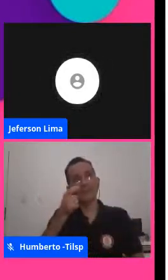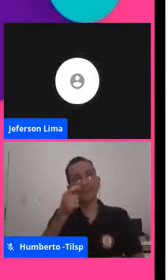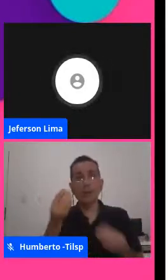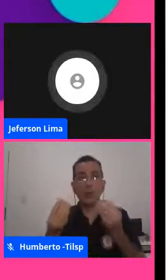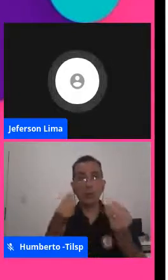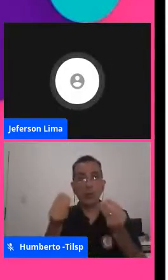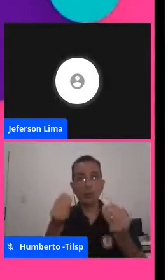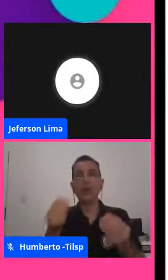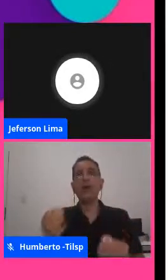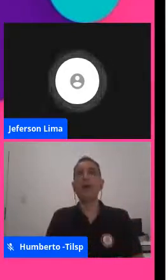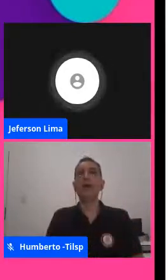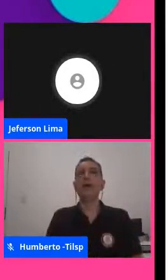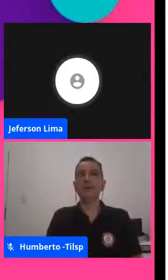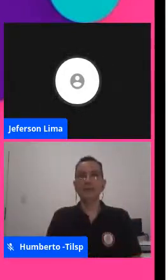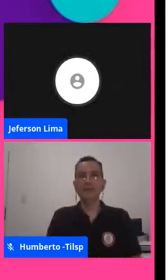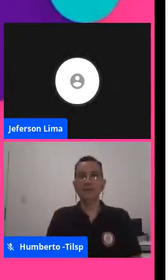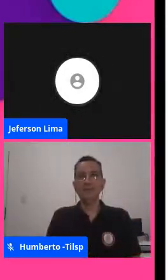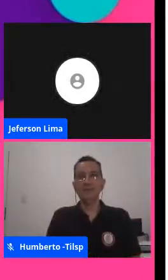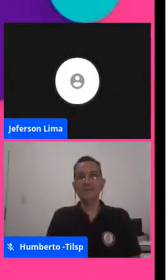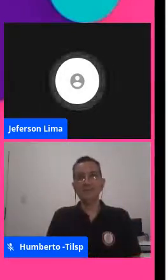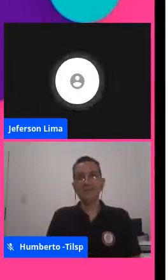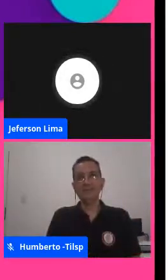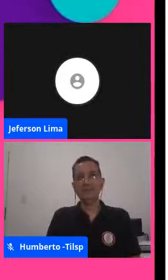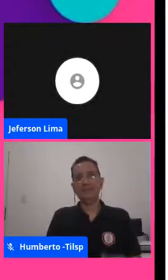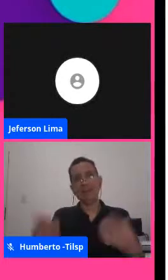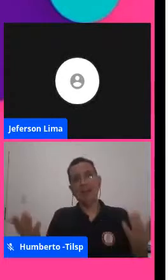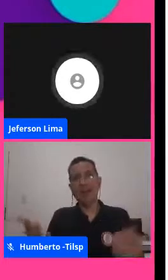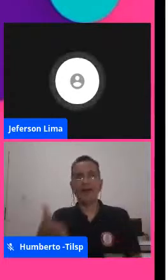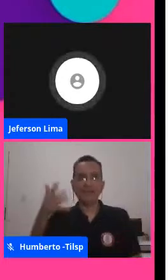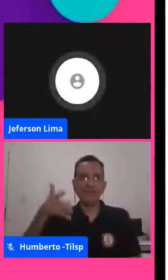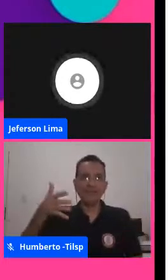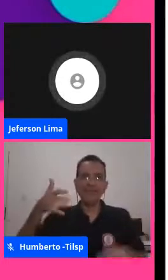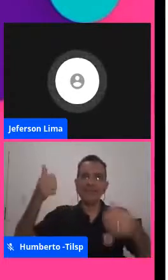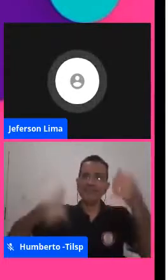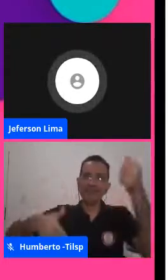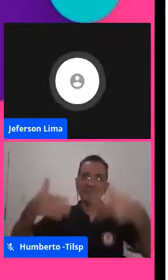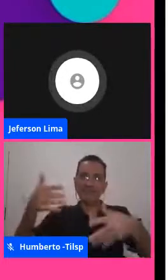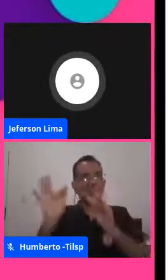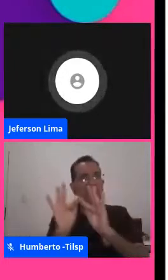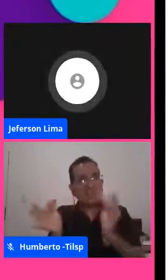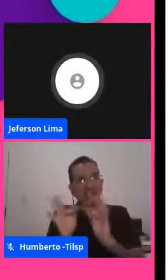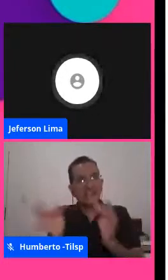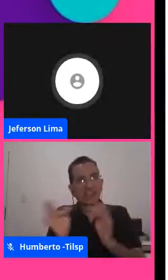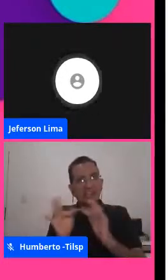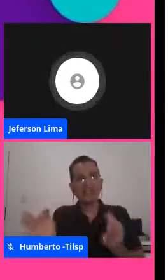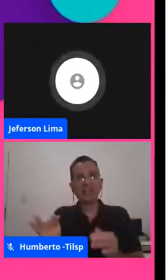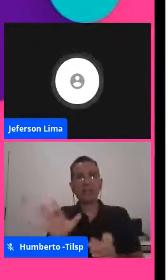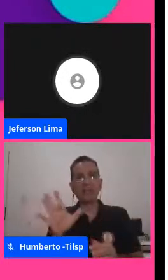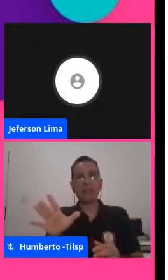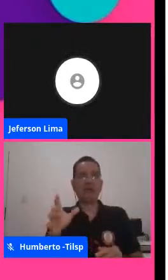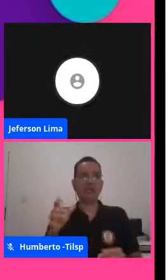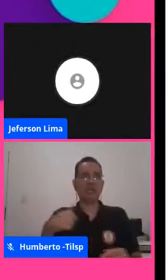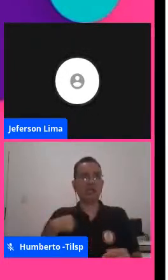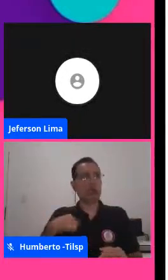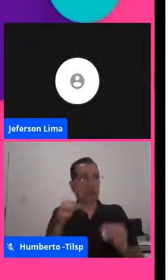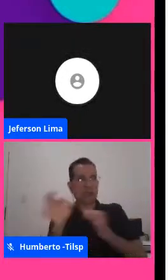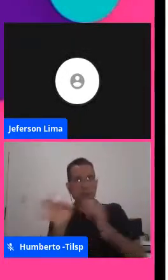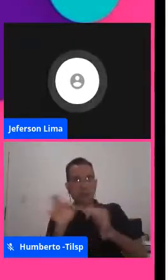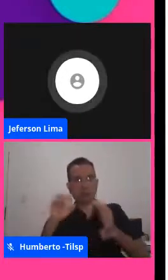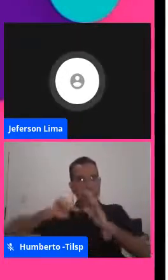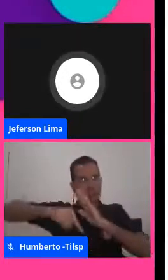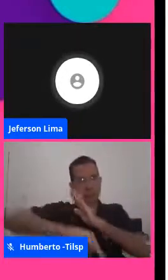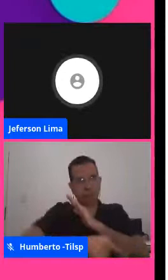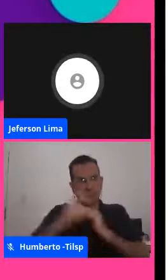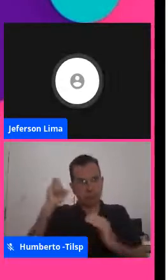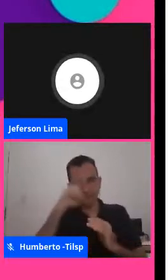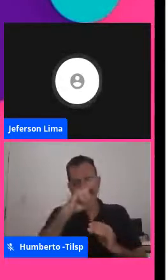tipo, ah, o workshop é tudo muito simples de fazer, mas o cara preparou tudo com dias de antecedência. Não, calma.